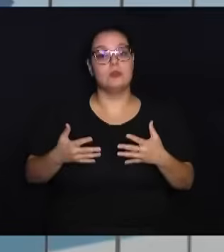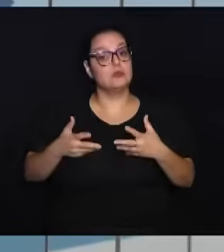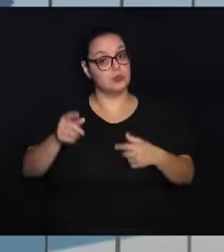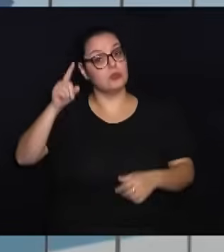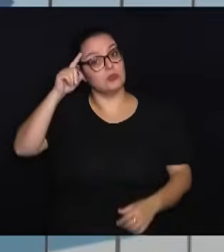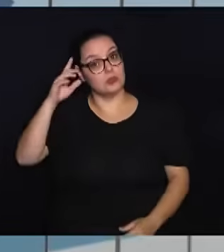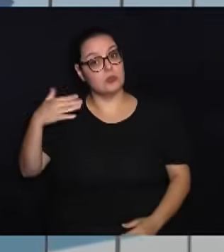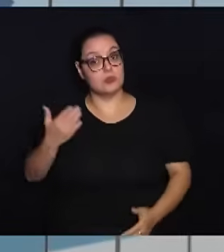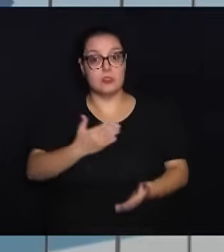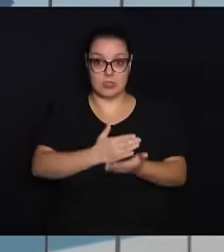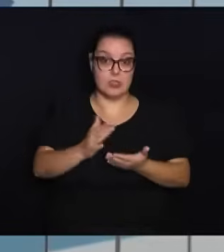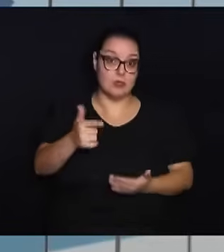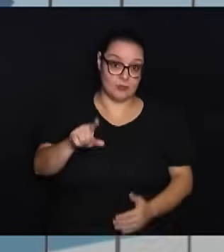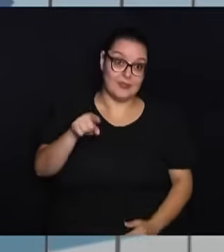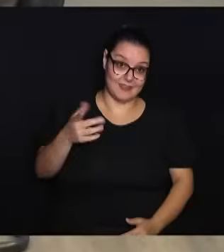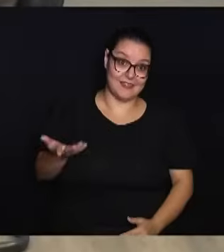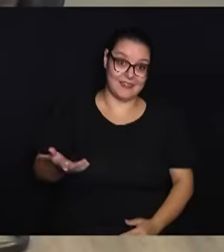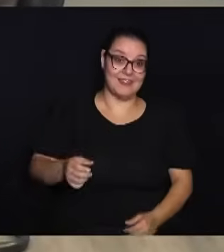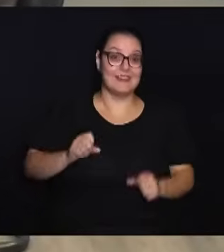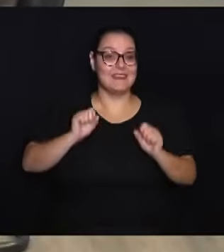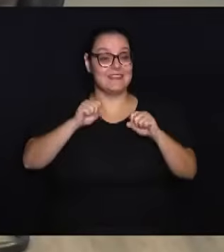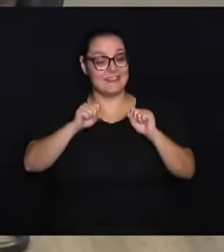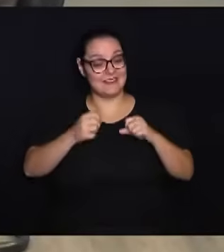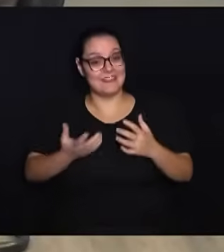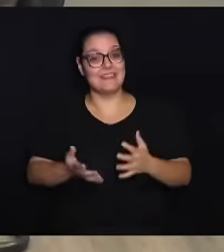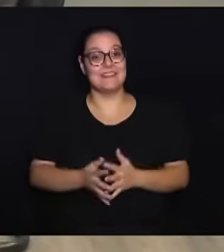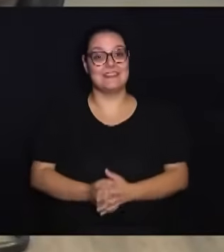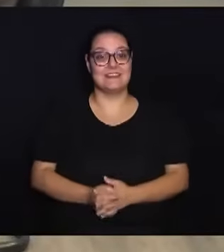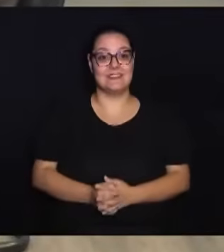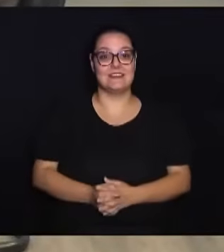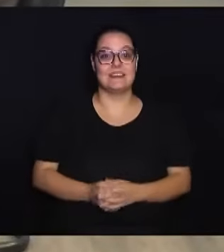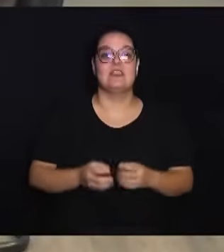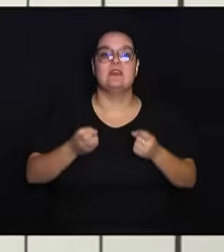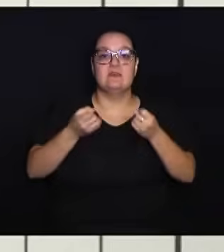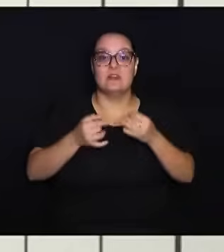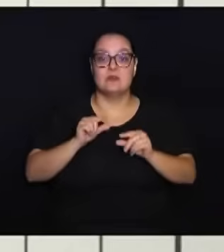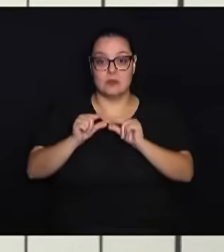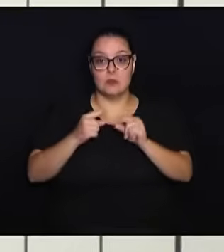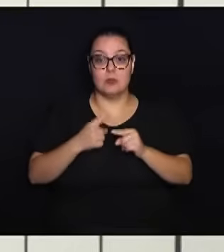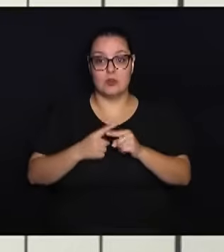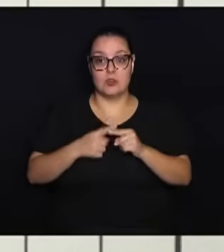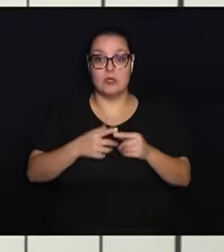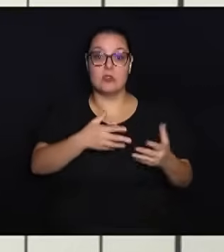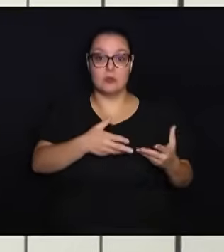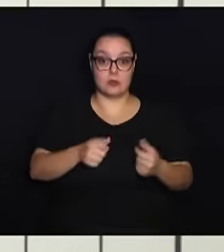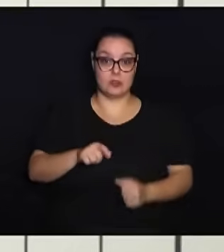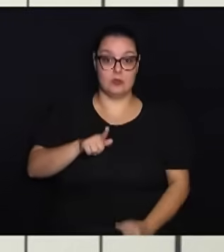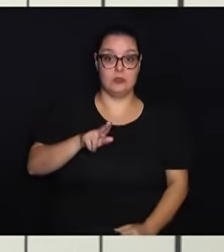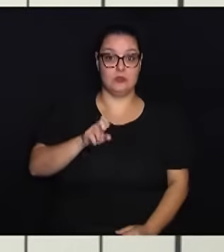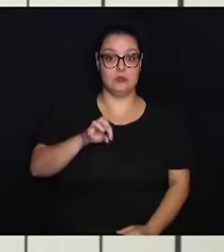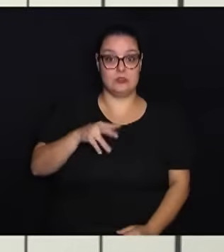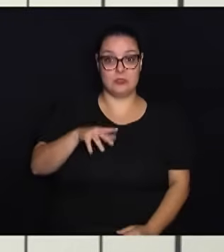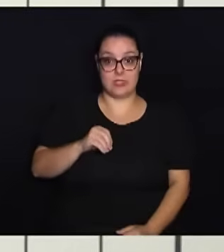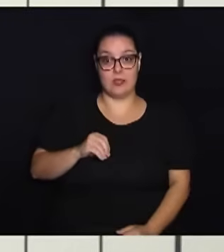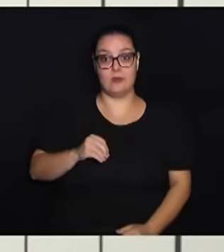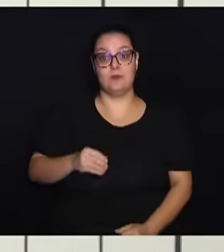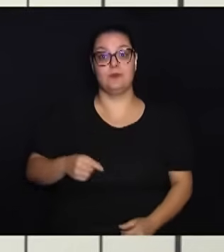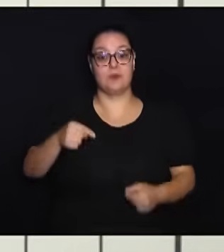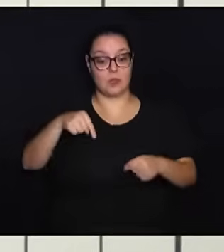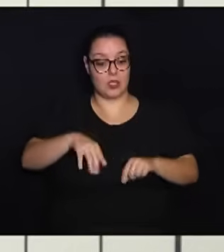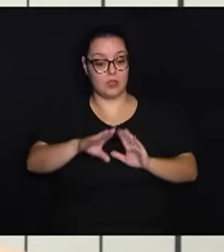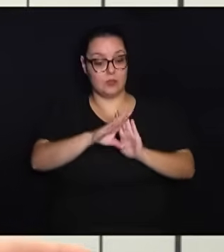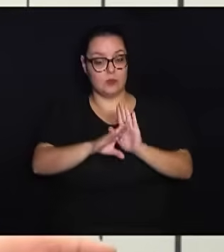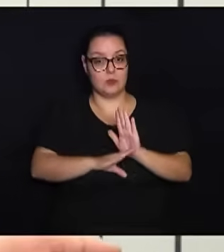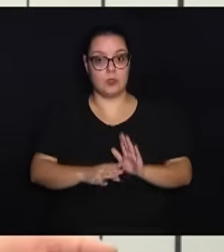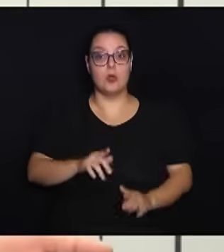dias recomeçar, né? Exatamente. Gente, eu vou explicar um pouquinho porque que nós convidamos o Gustavo para vir aqui hoje no programa. O